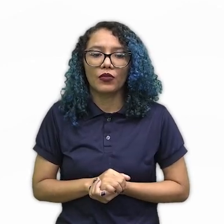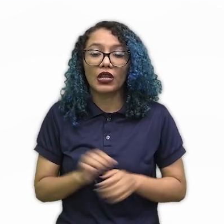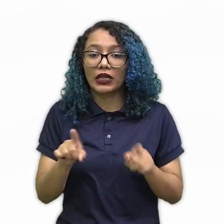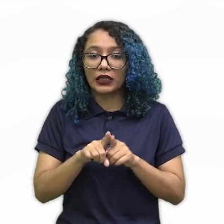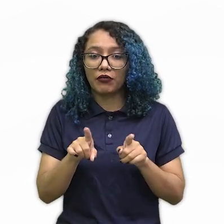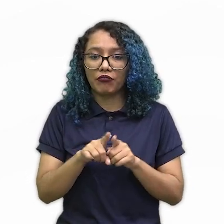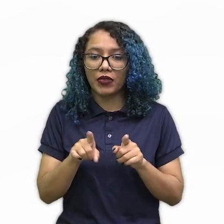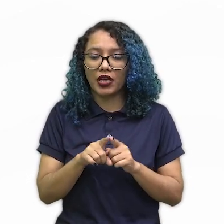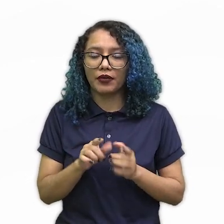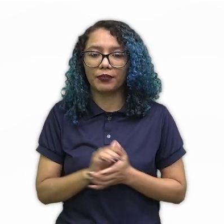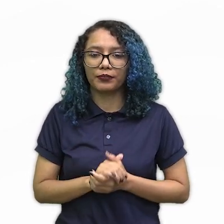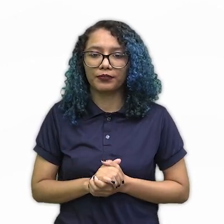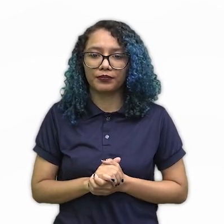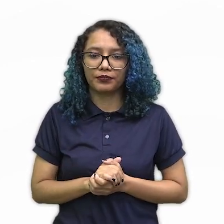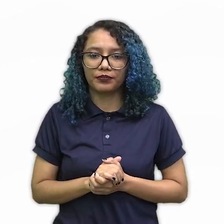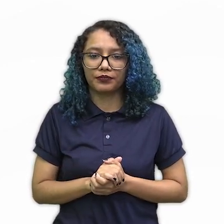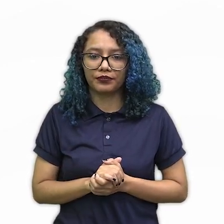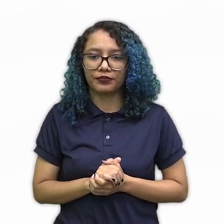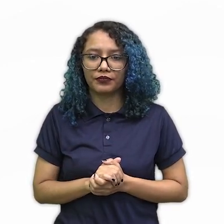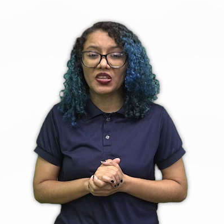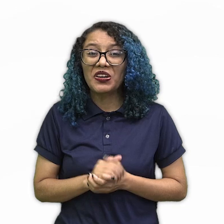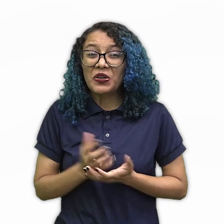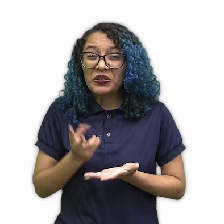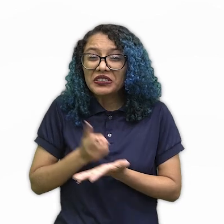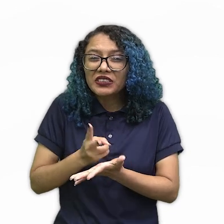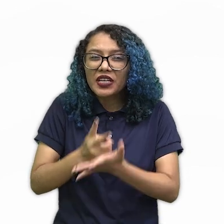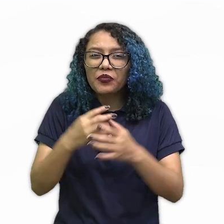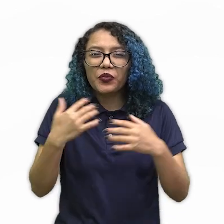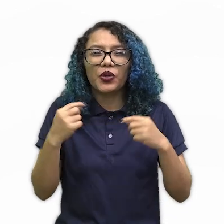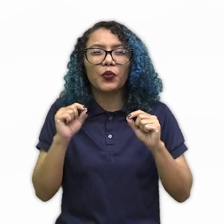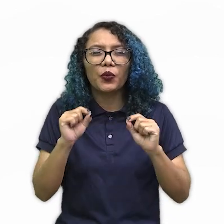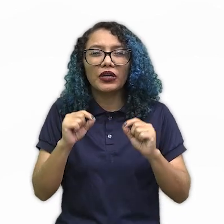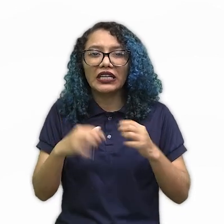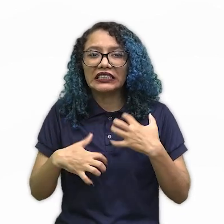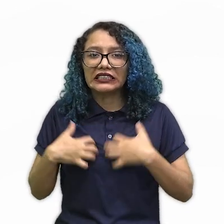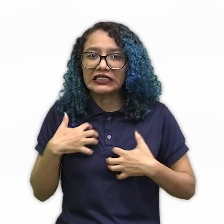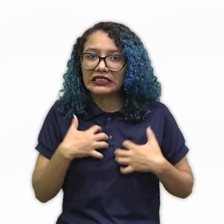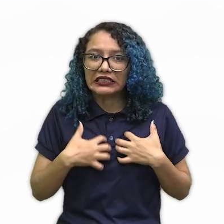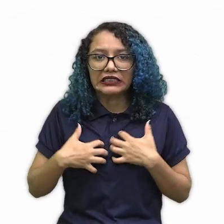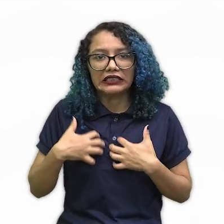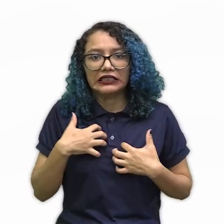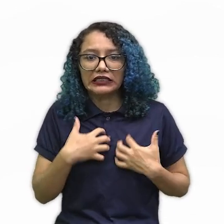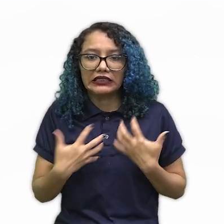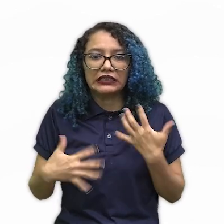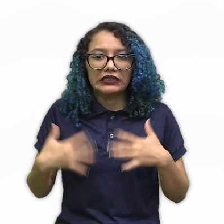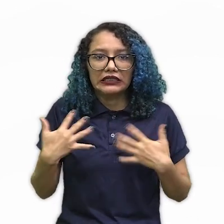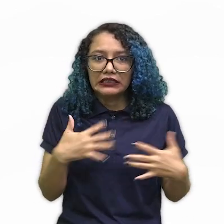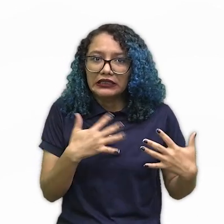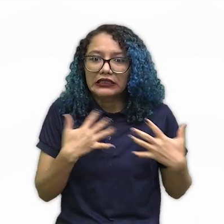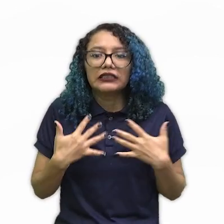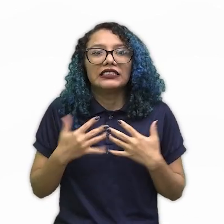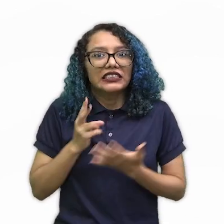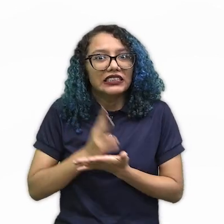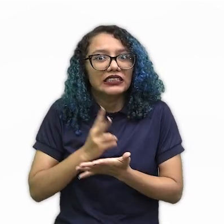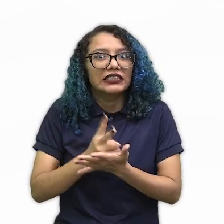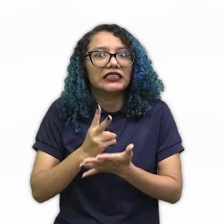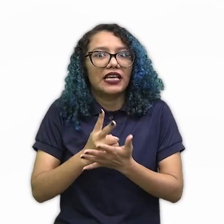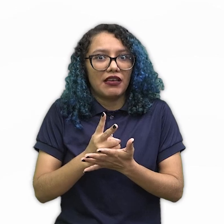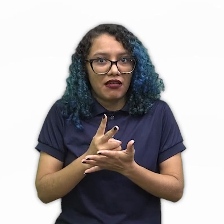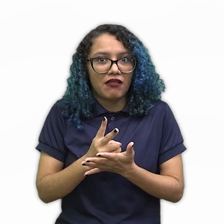gente vai ter, a partir desse momento, né, uma constante tensão entre essas duas superpotências que disputavam